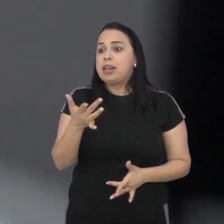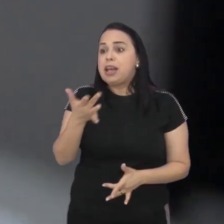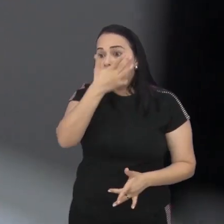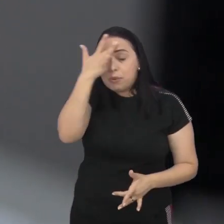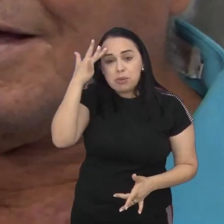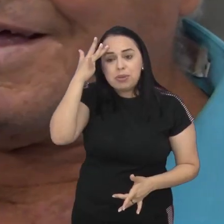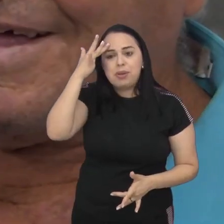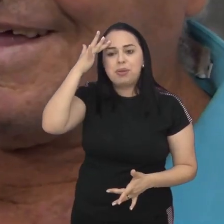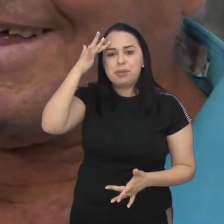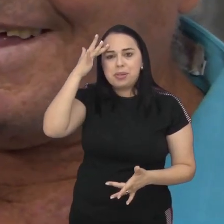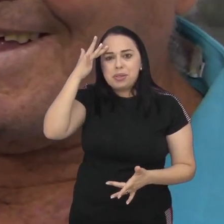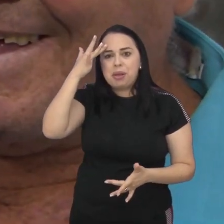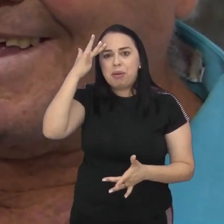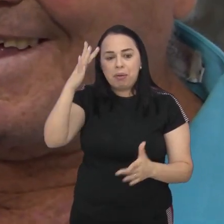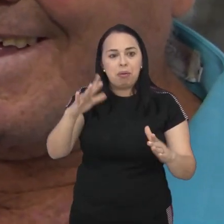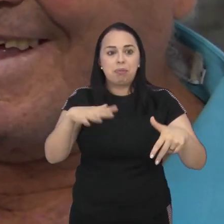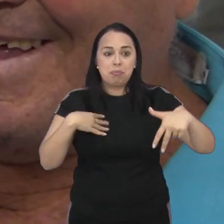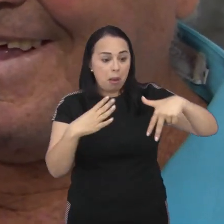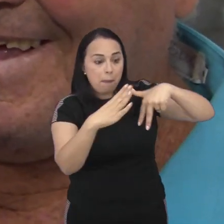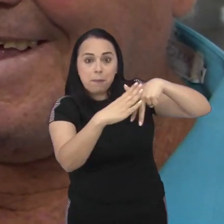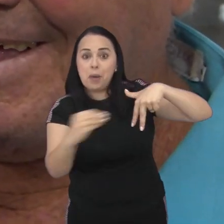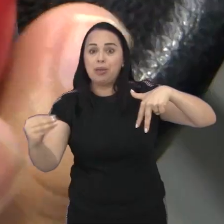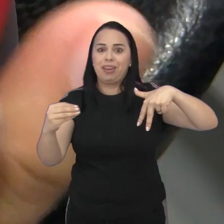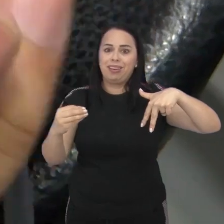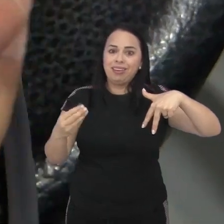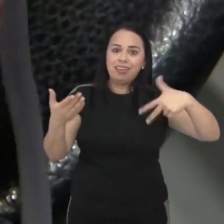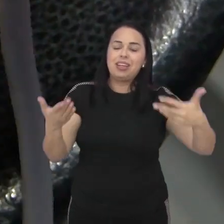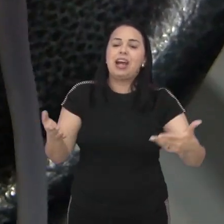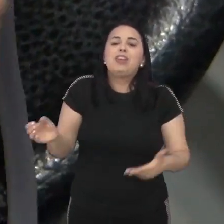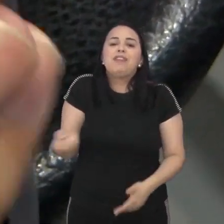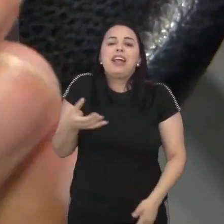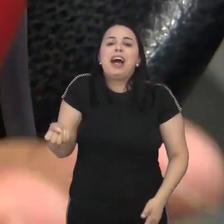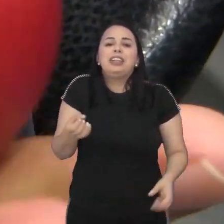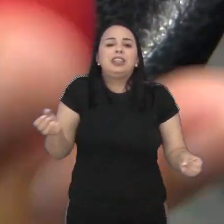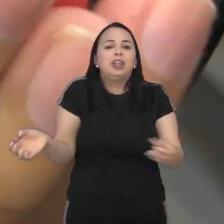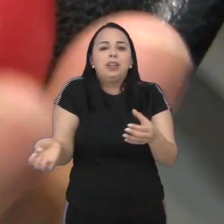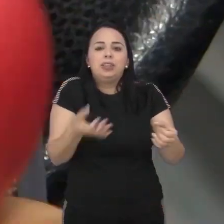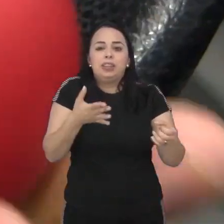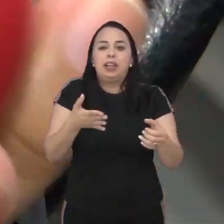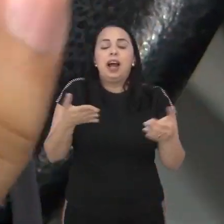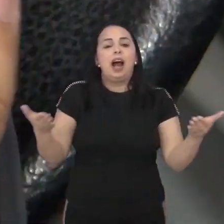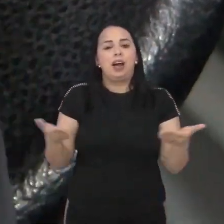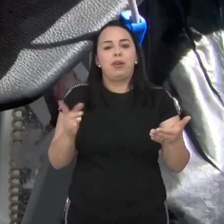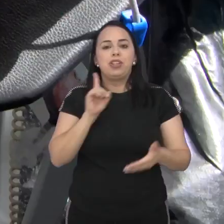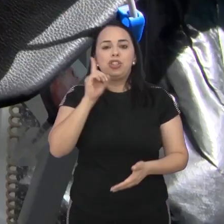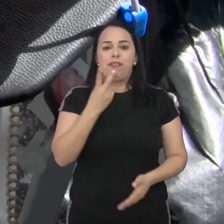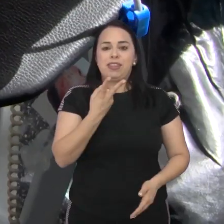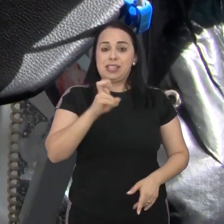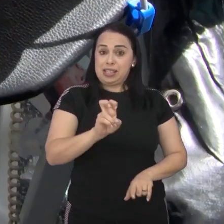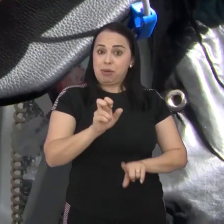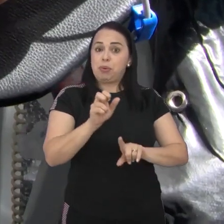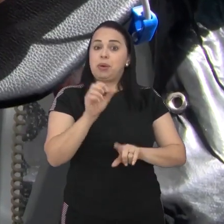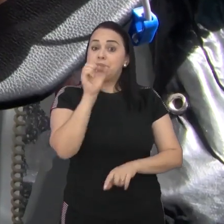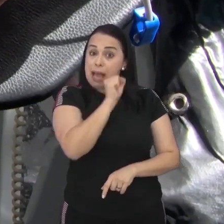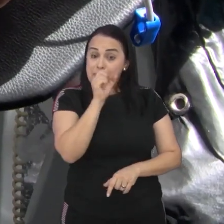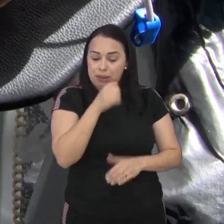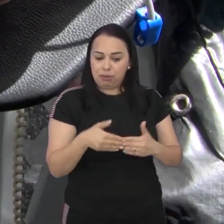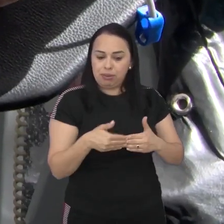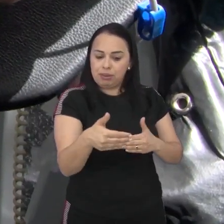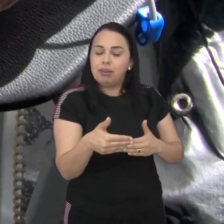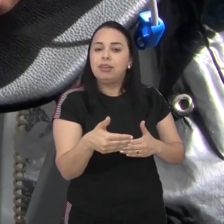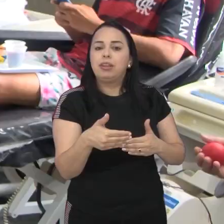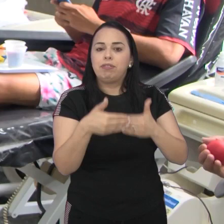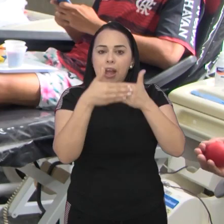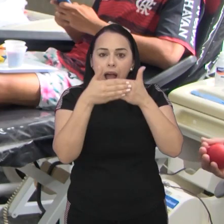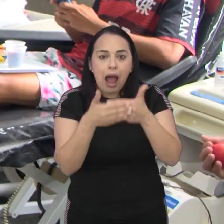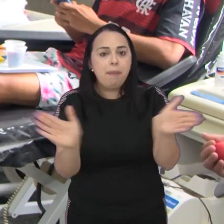os torná-los assim, um exemplo a ser seguido. E com uma novidade esse ano, nós abriremos ao sábado, no dia 25, que é o